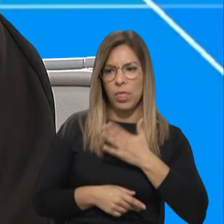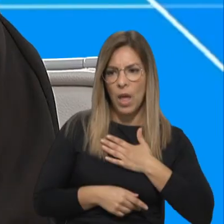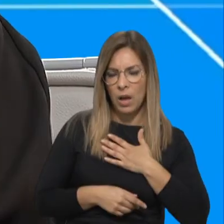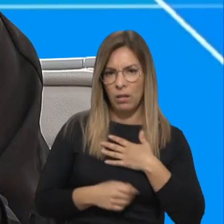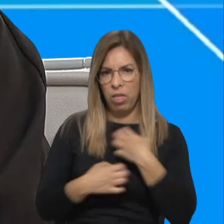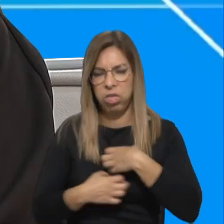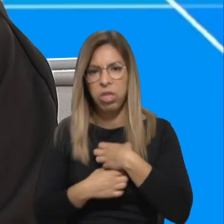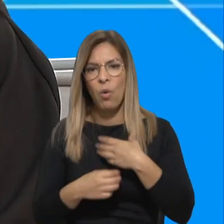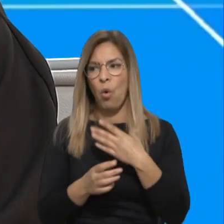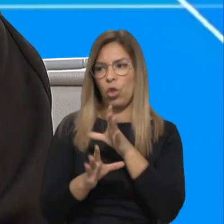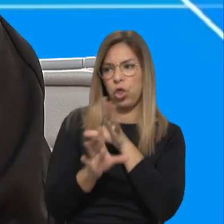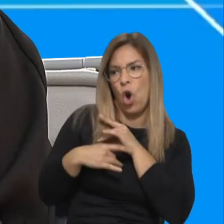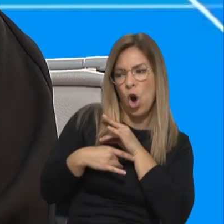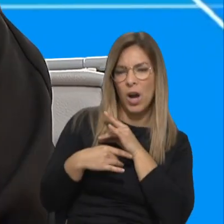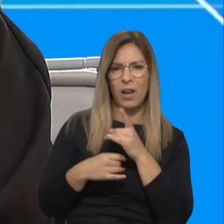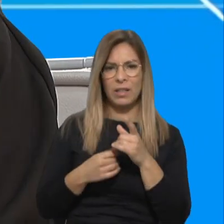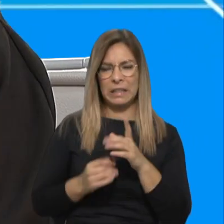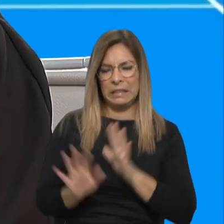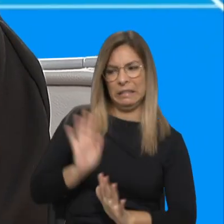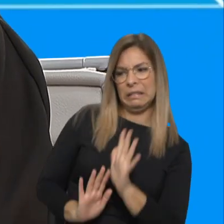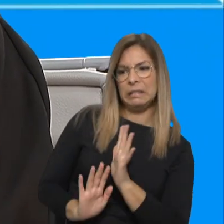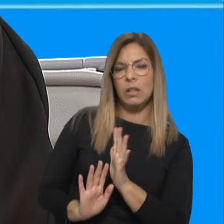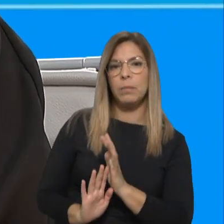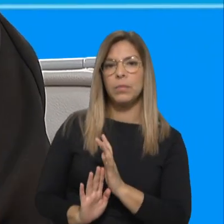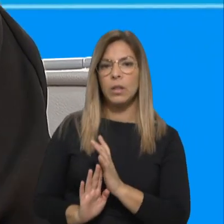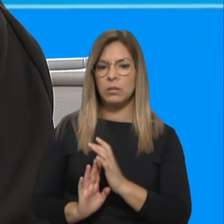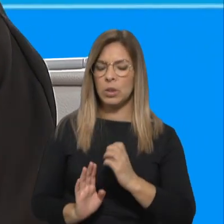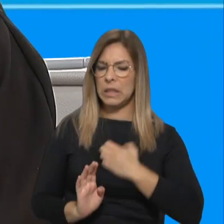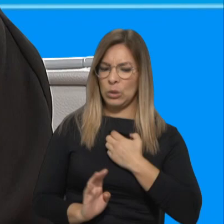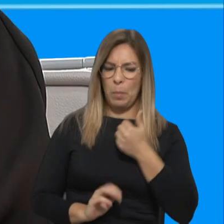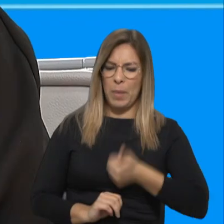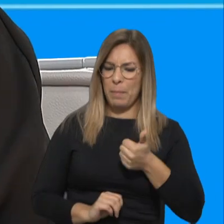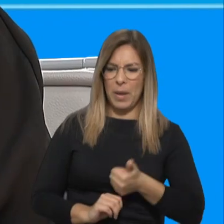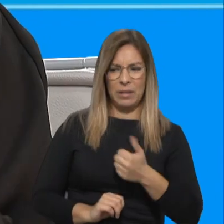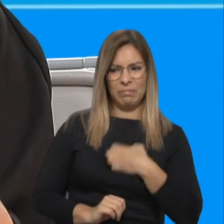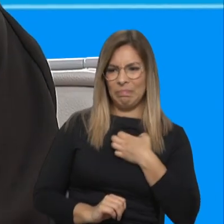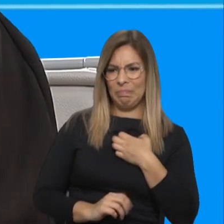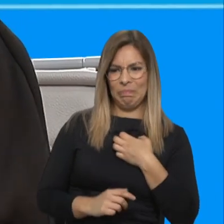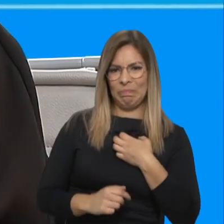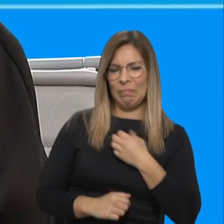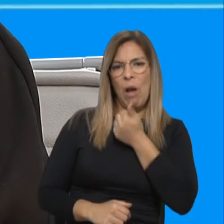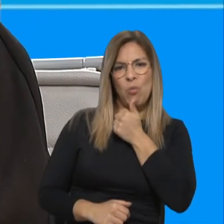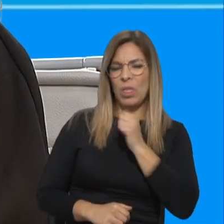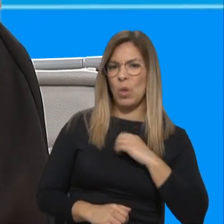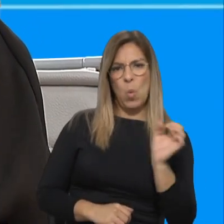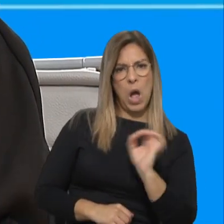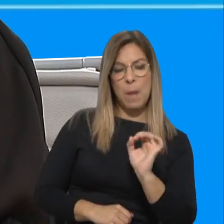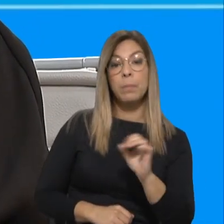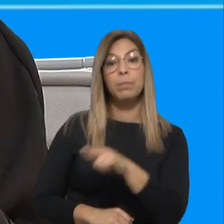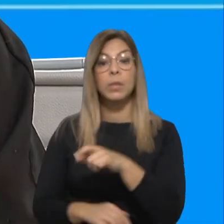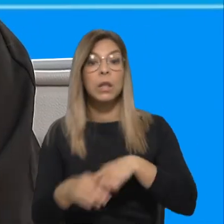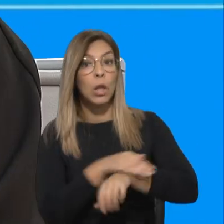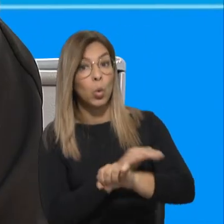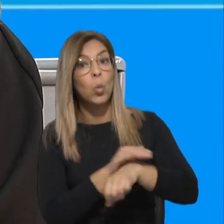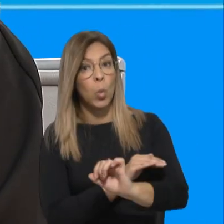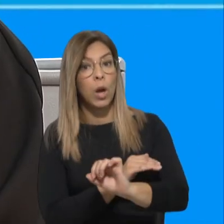faz toques ou me pede toques, enfim, que eu percebo que não me estão a saber bem. E a tartaruga diz uma coisa importante que nós